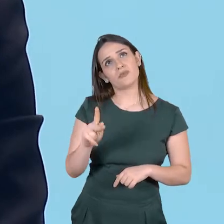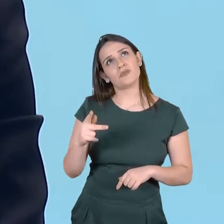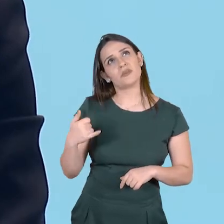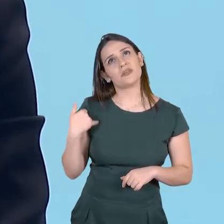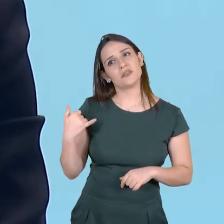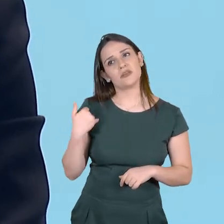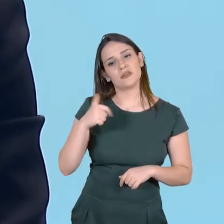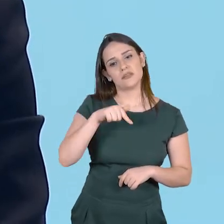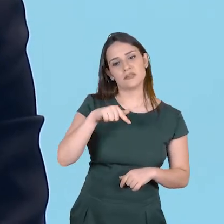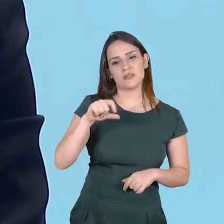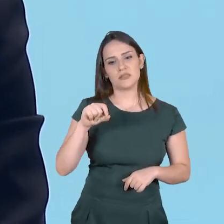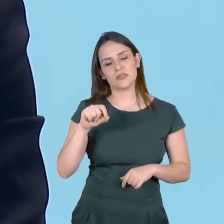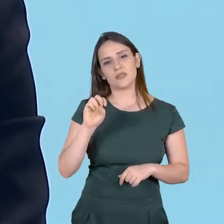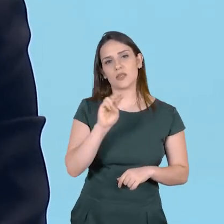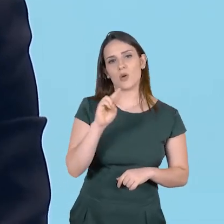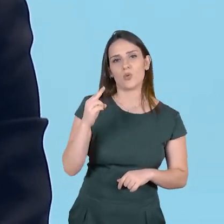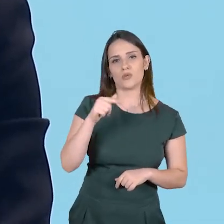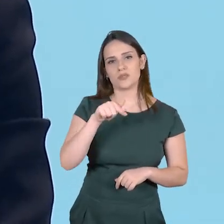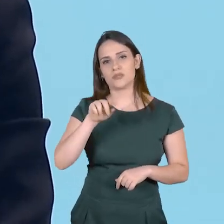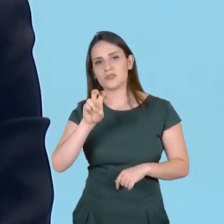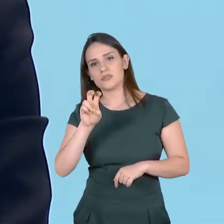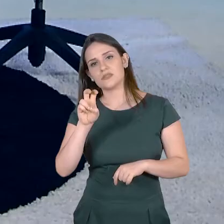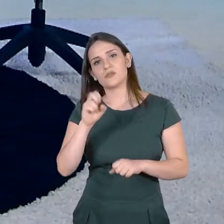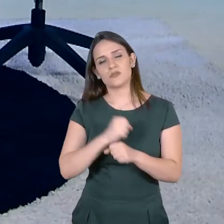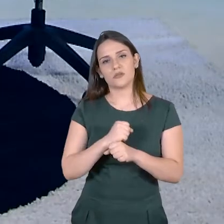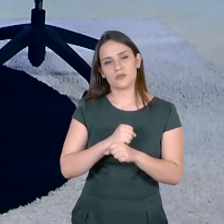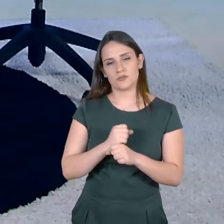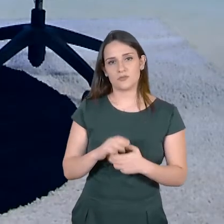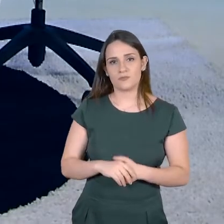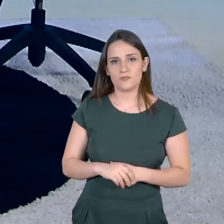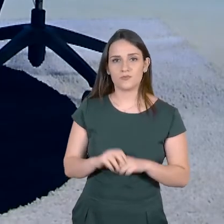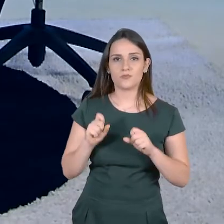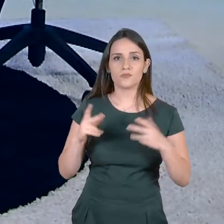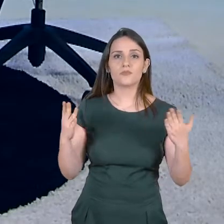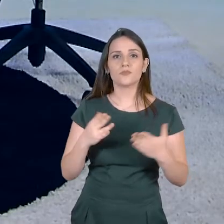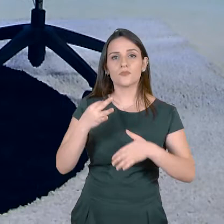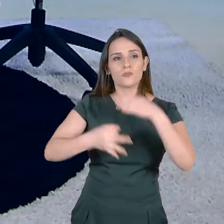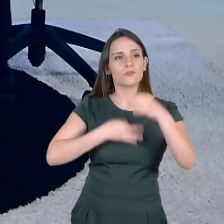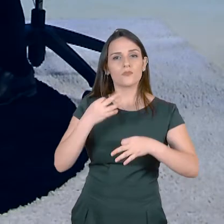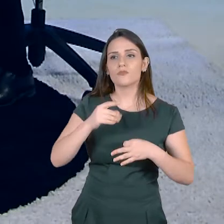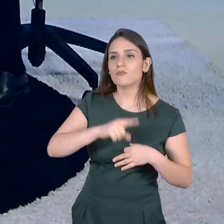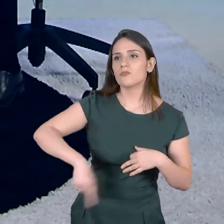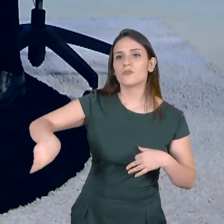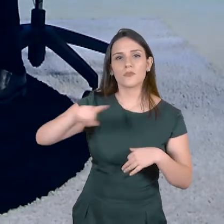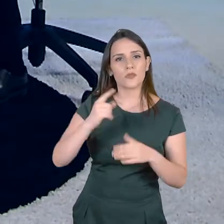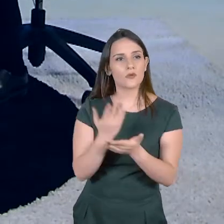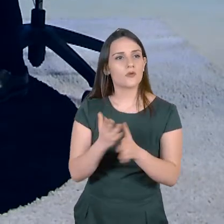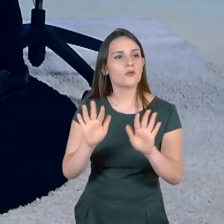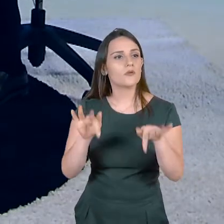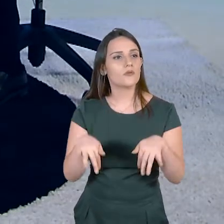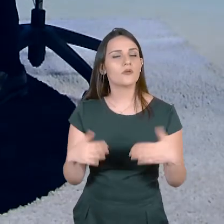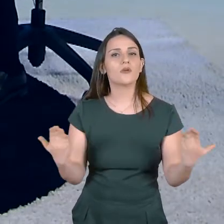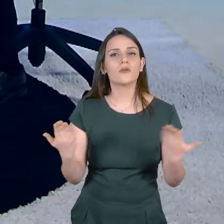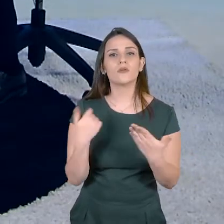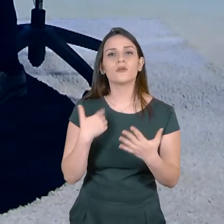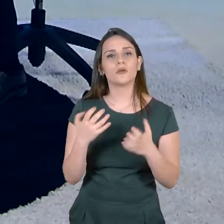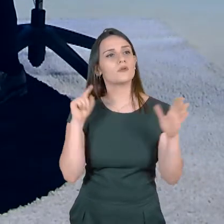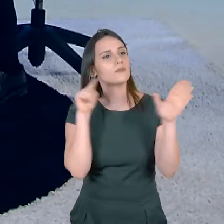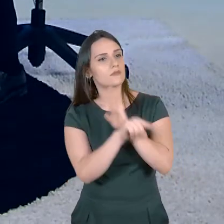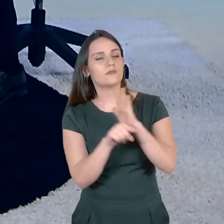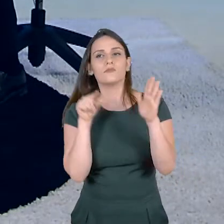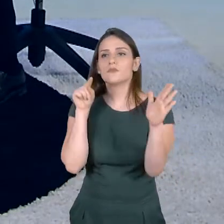ou 75 anos. Né? Muito bem. As considerações finais, eu gostaria de perguntar para os dois os